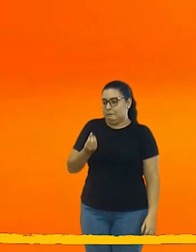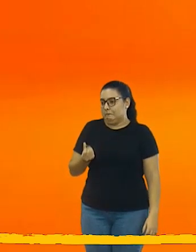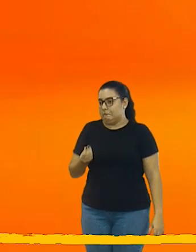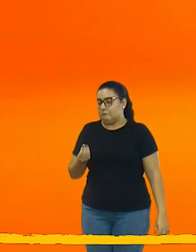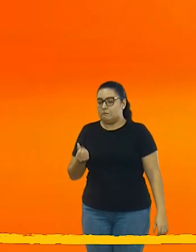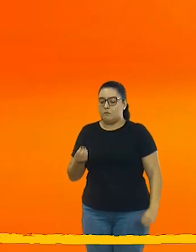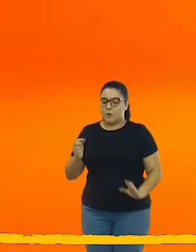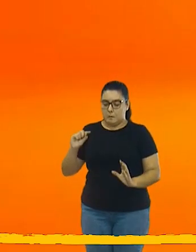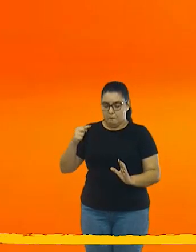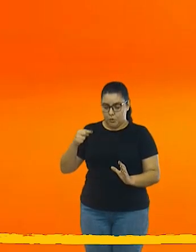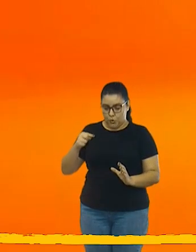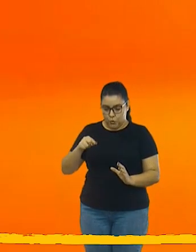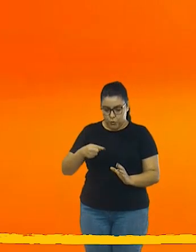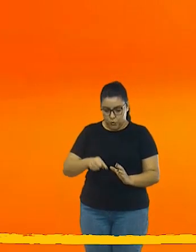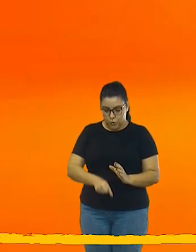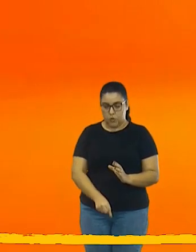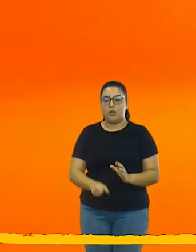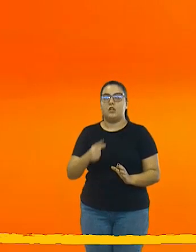boa profundidade,